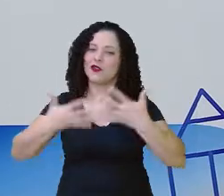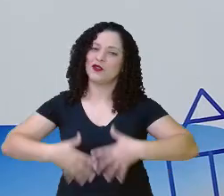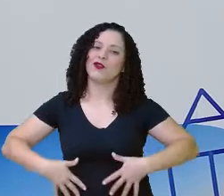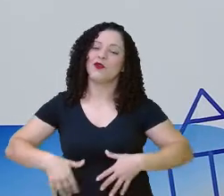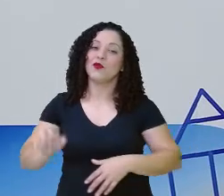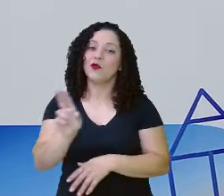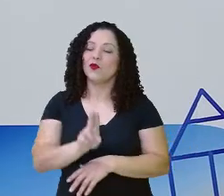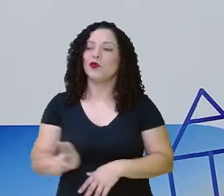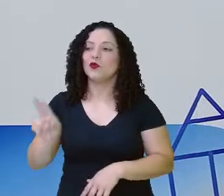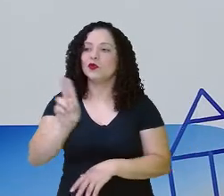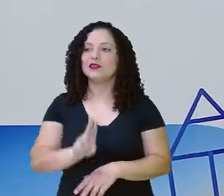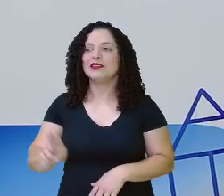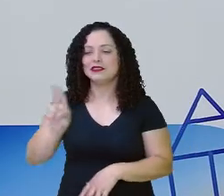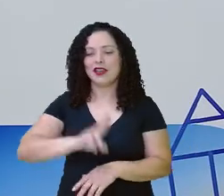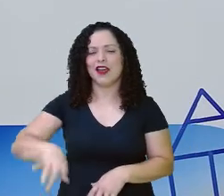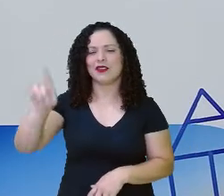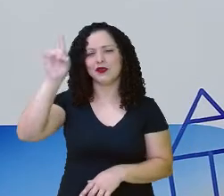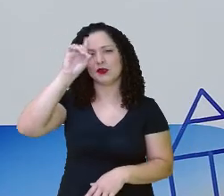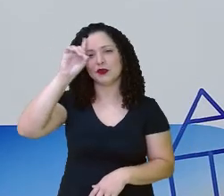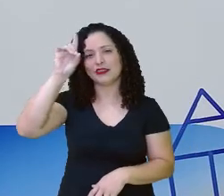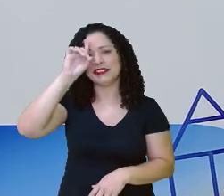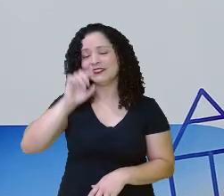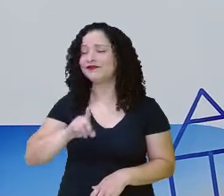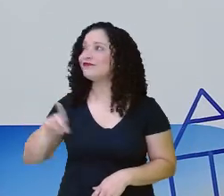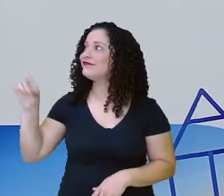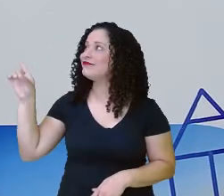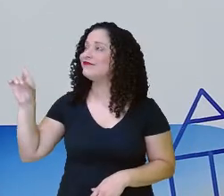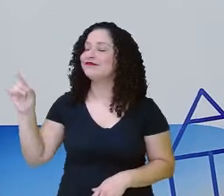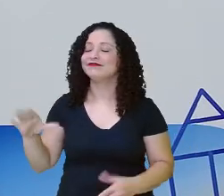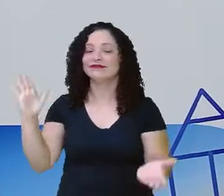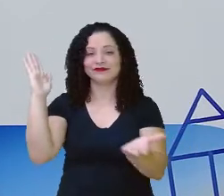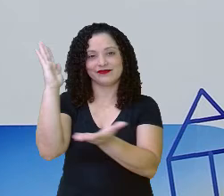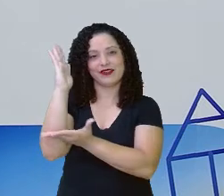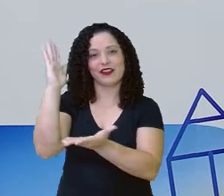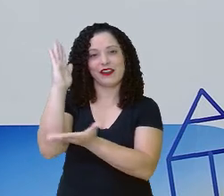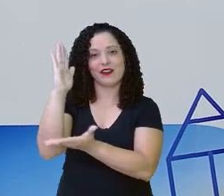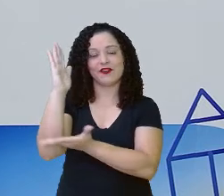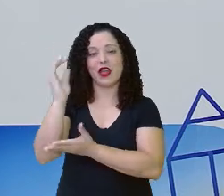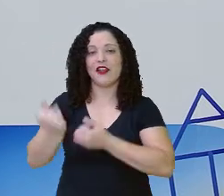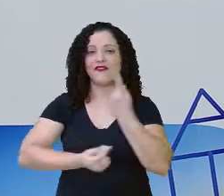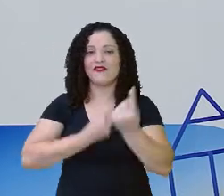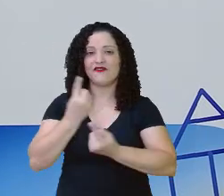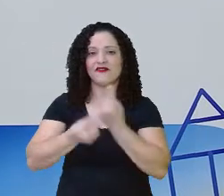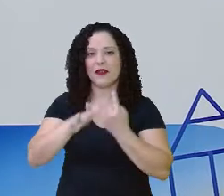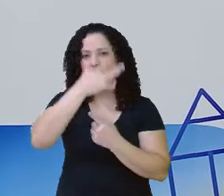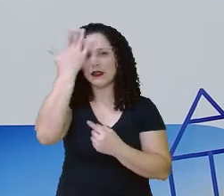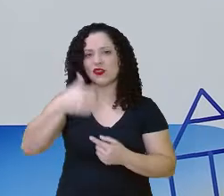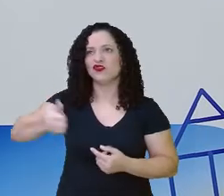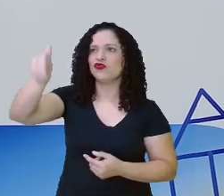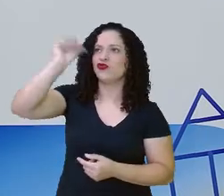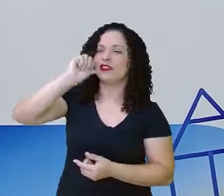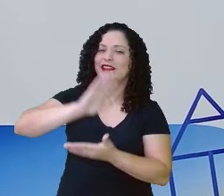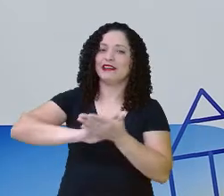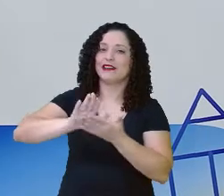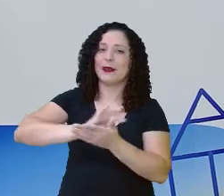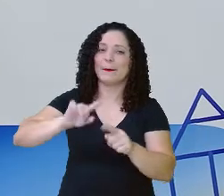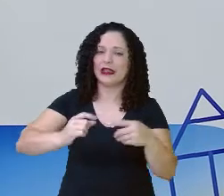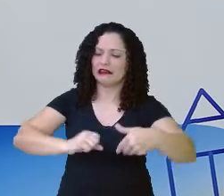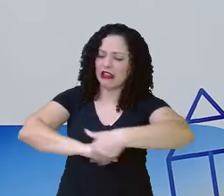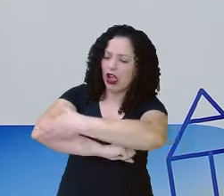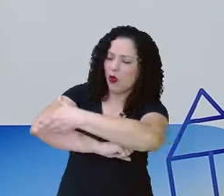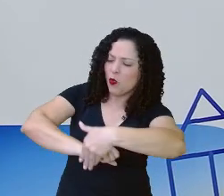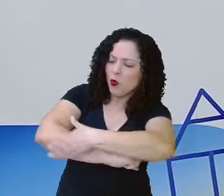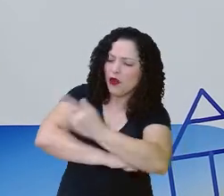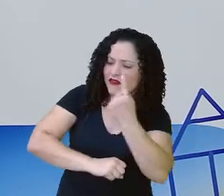utilizar no nosso dia a dia, né? E a gente encontrar, mesmo que as pessoas não tomem refrigerante, mas a gente encontra na rua, encontra em qualquer lugar,